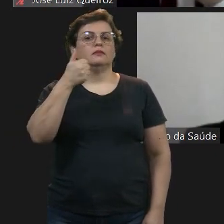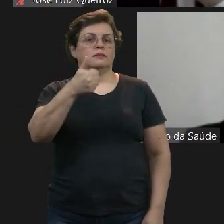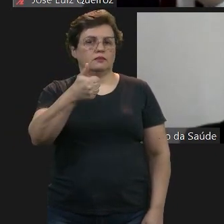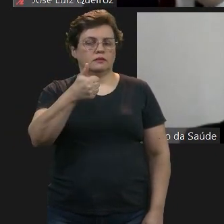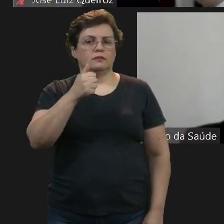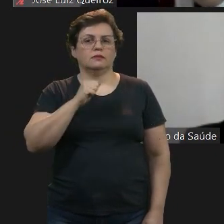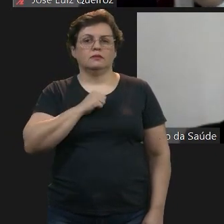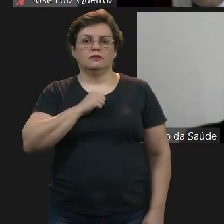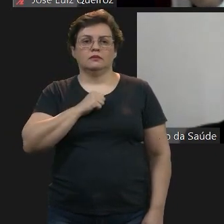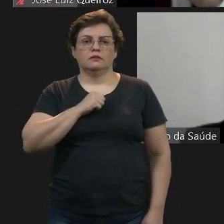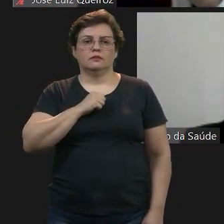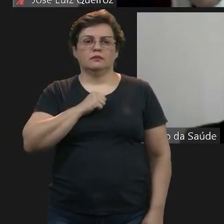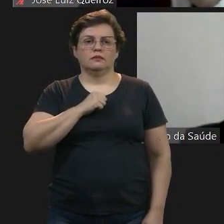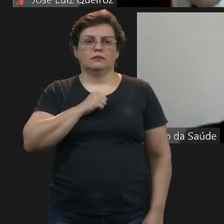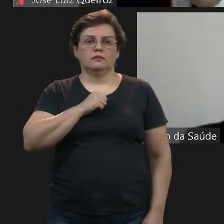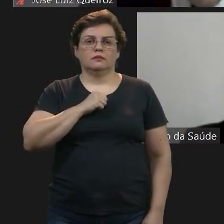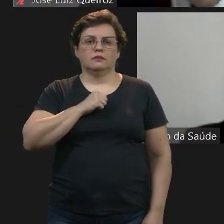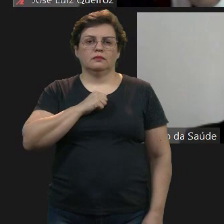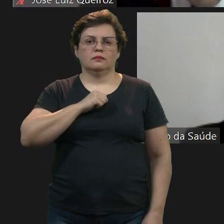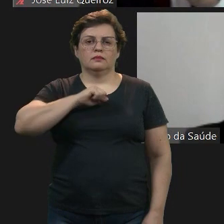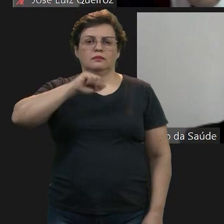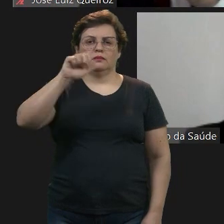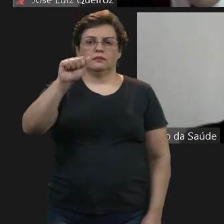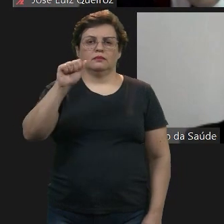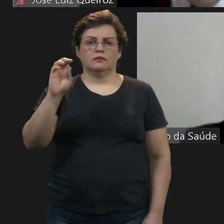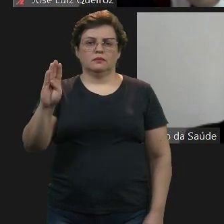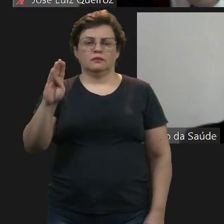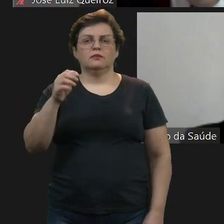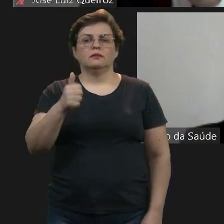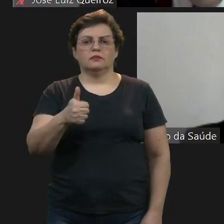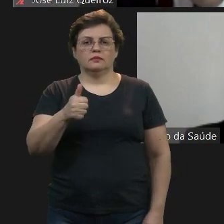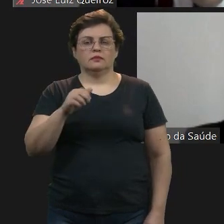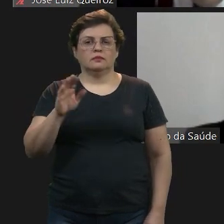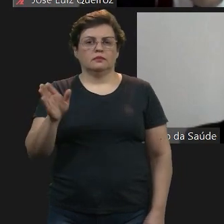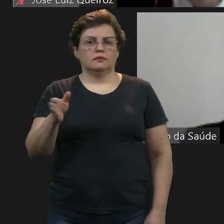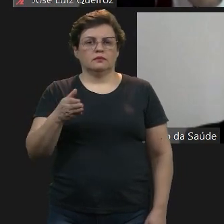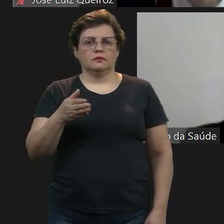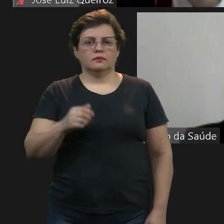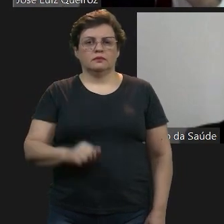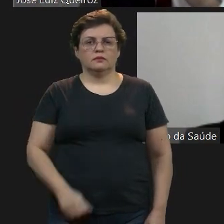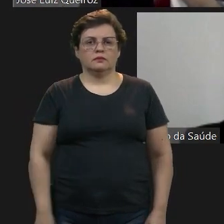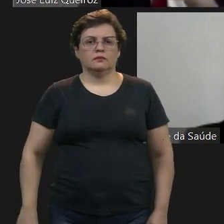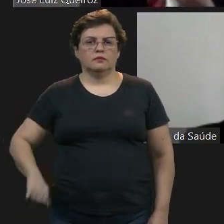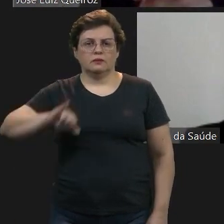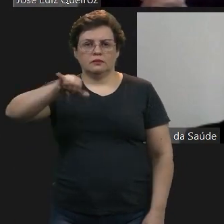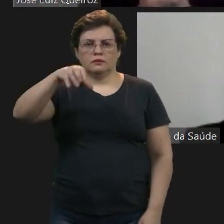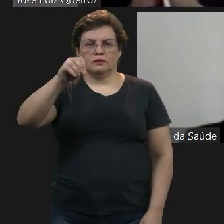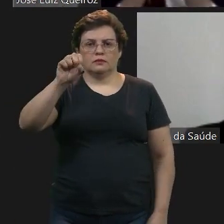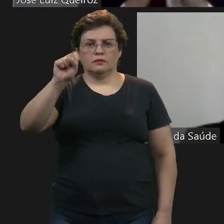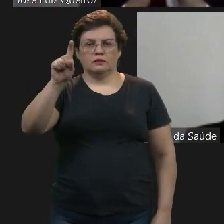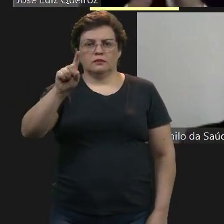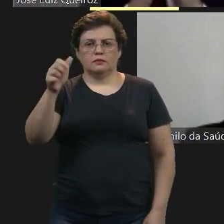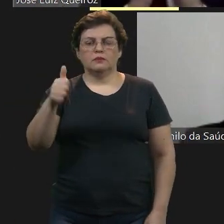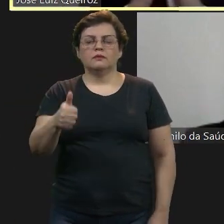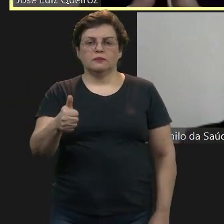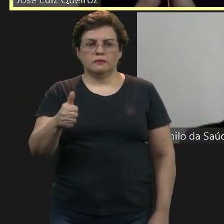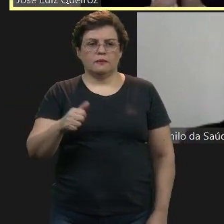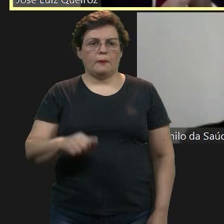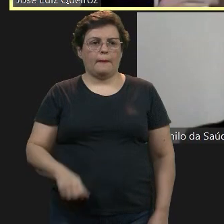Sim. Vereador José Carlos Albuquerque. Sim. Vereador José Luiz Queiroz.